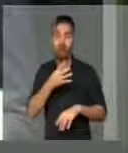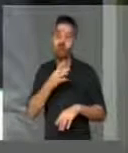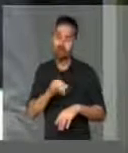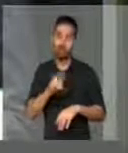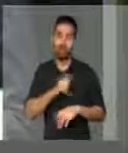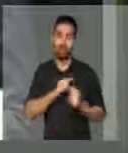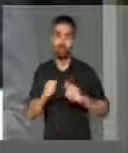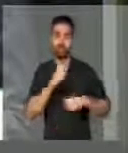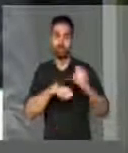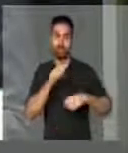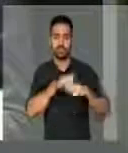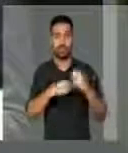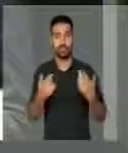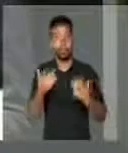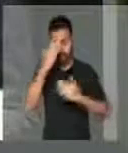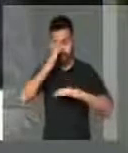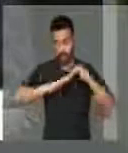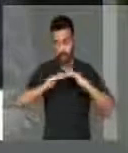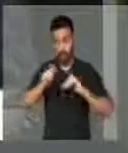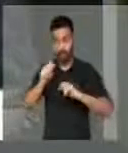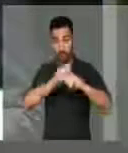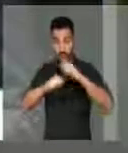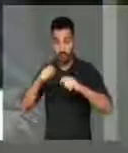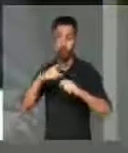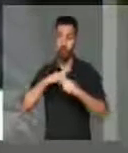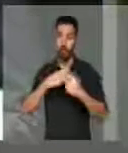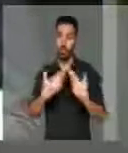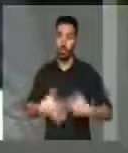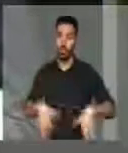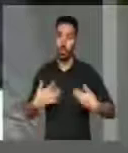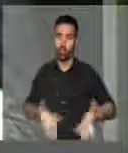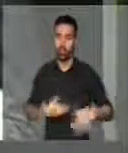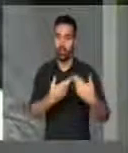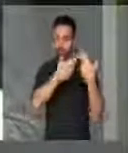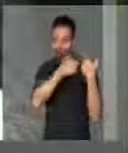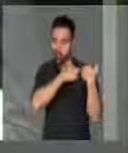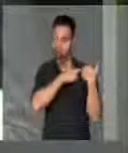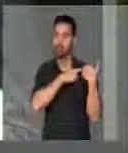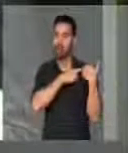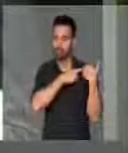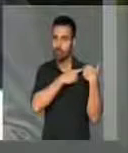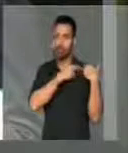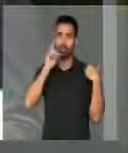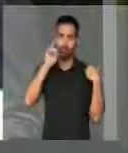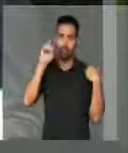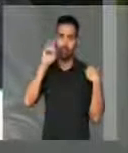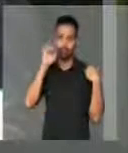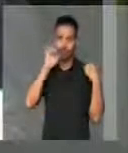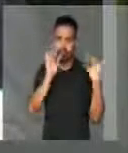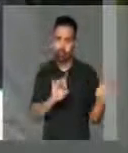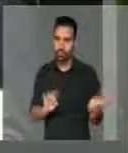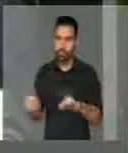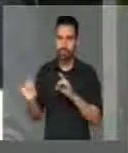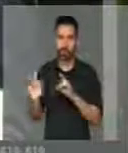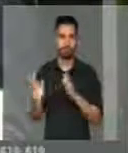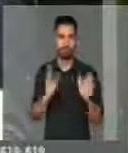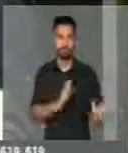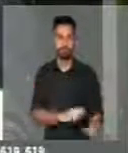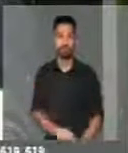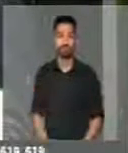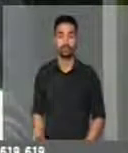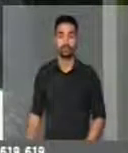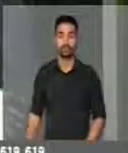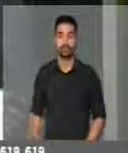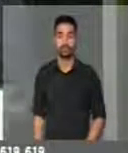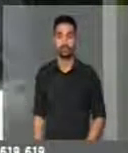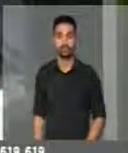o administrador tem uma responsabilidade muito grande no dia a dia. Apesar que,